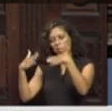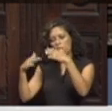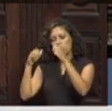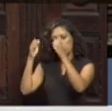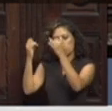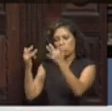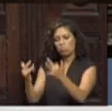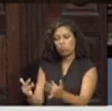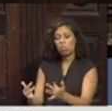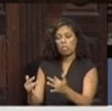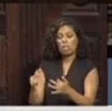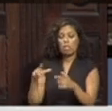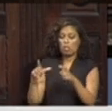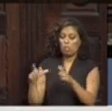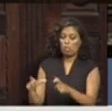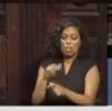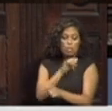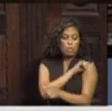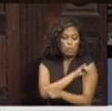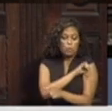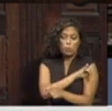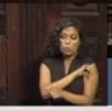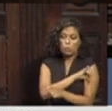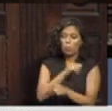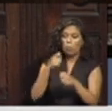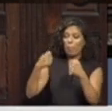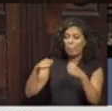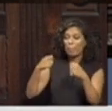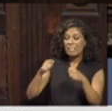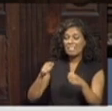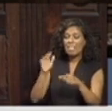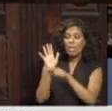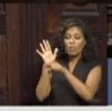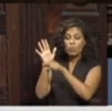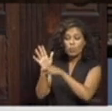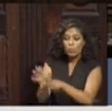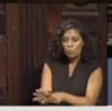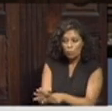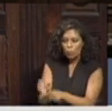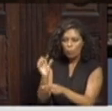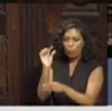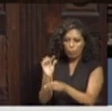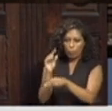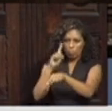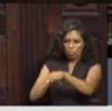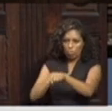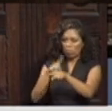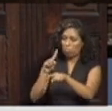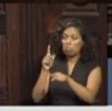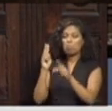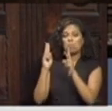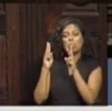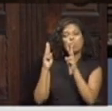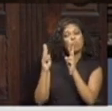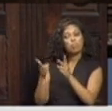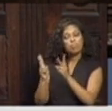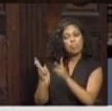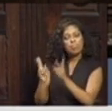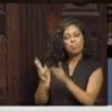Janeiro efetivo apoio federal. O apoio federal tem que se fazer sentir não apenas através de um plano sobre o qual nós não